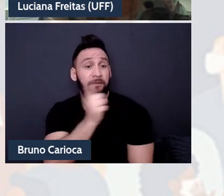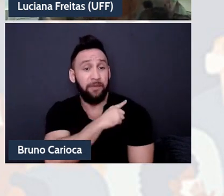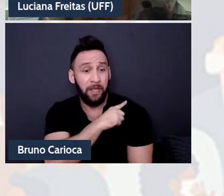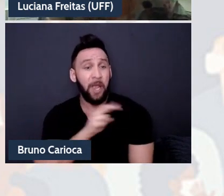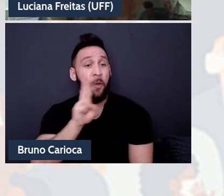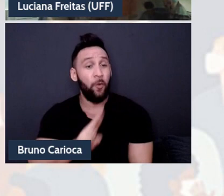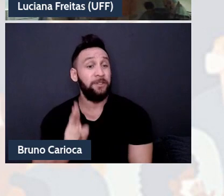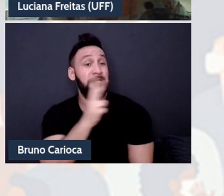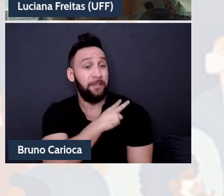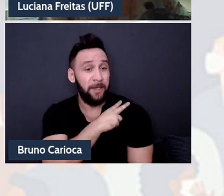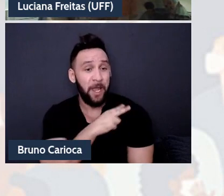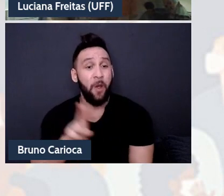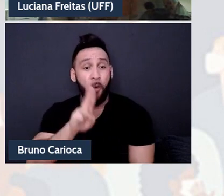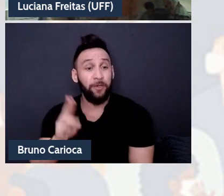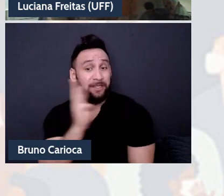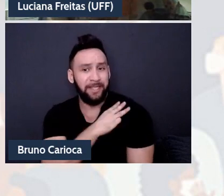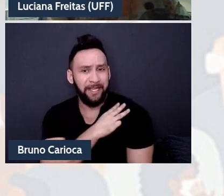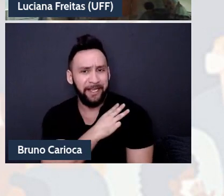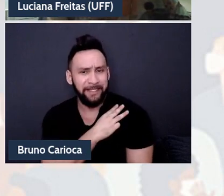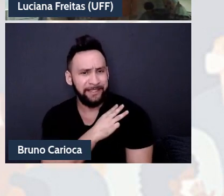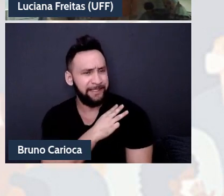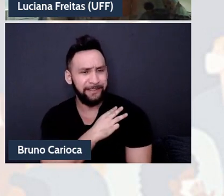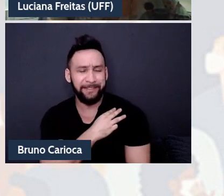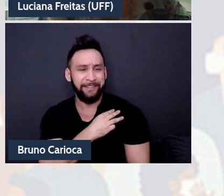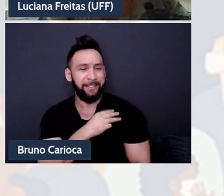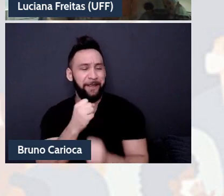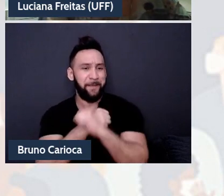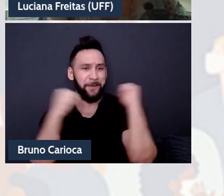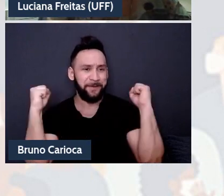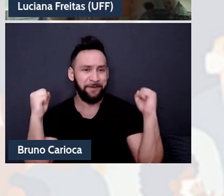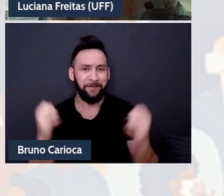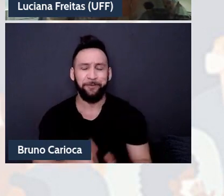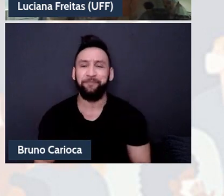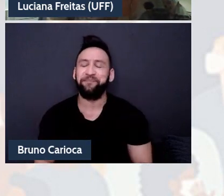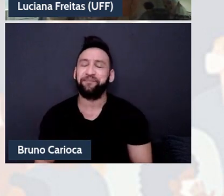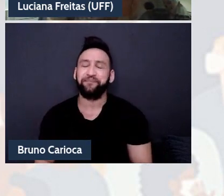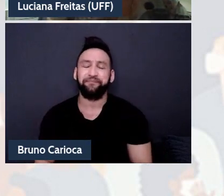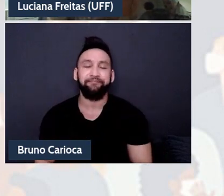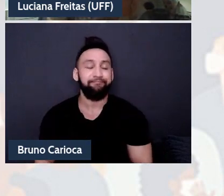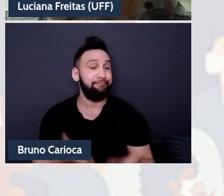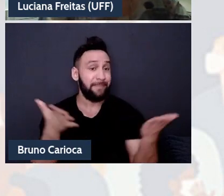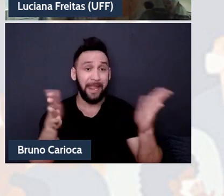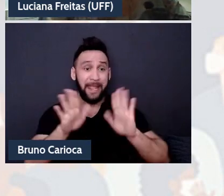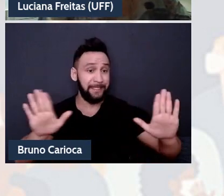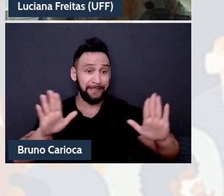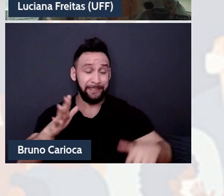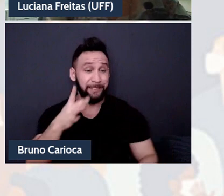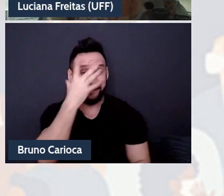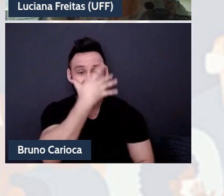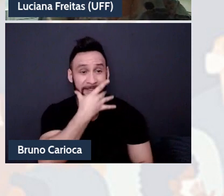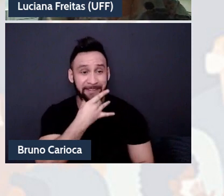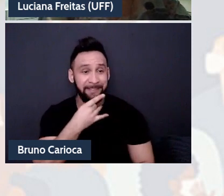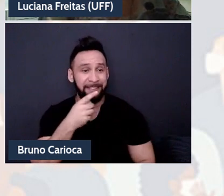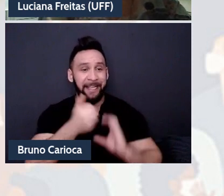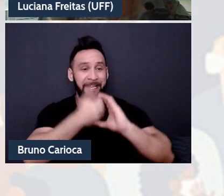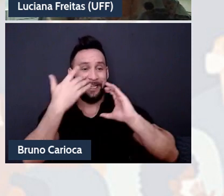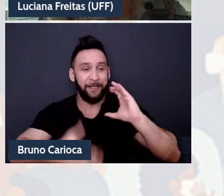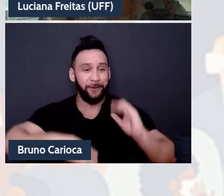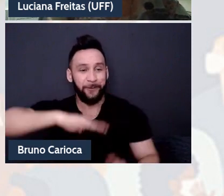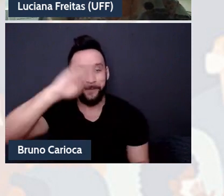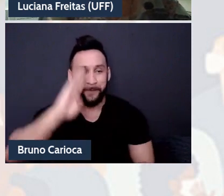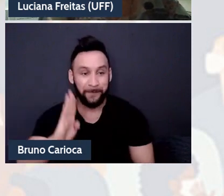já tentando aqui chegar mais para o fim, né? Já chegando nos dias atuais, o que que a gente vê agora,